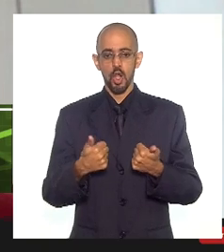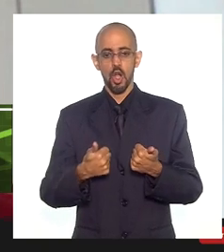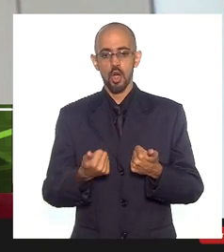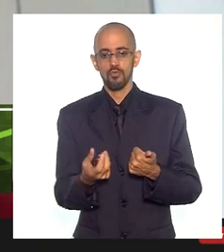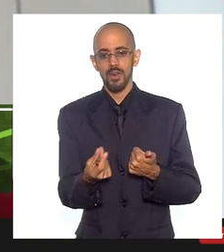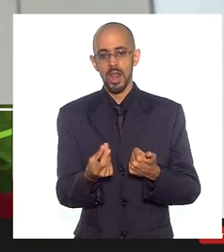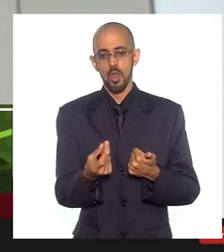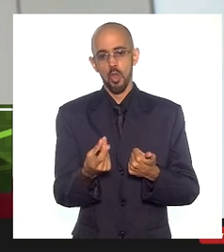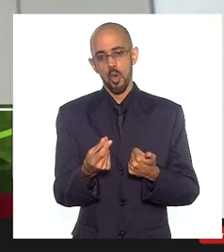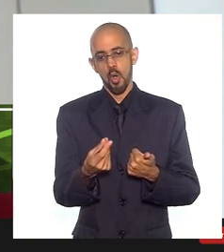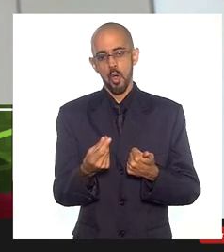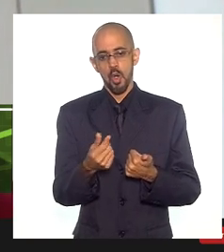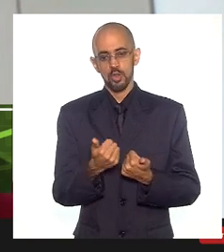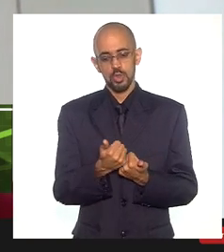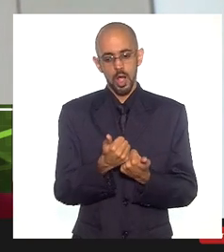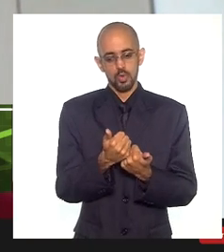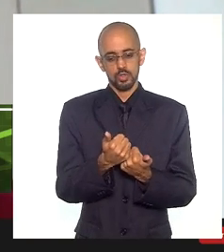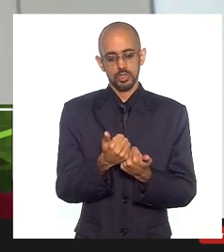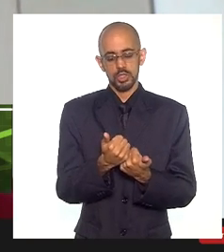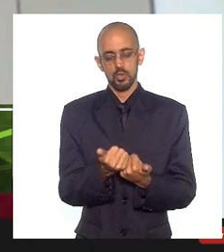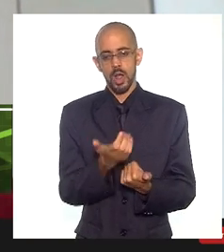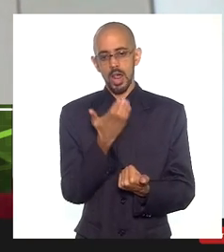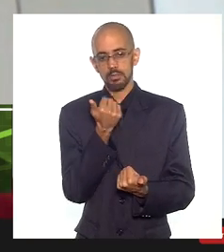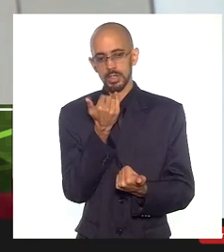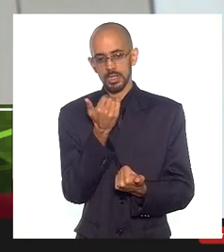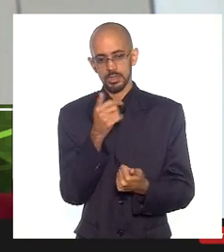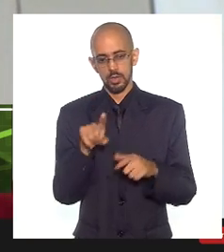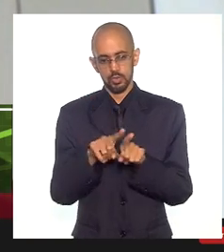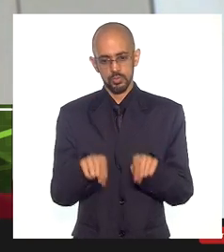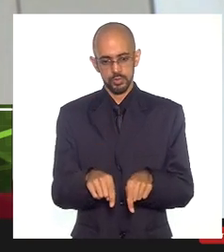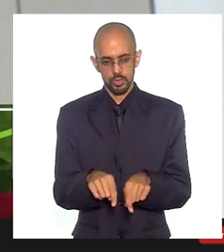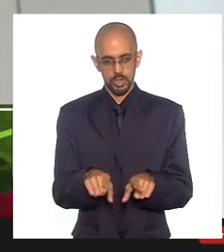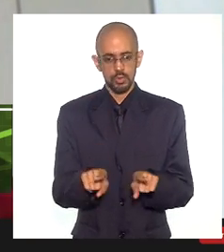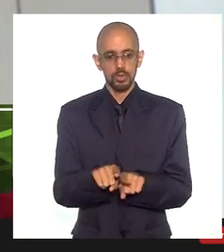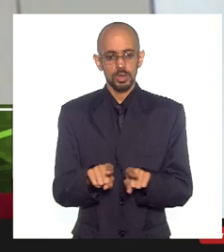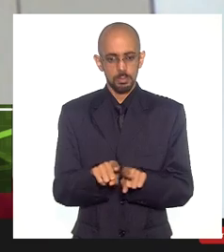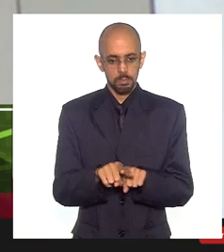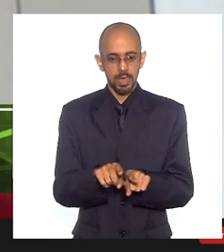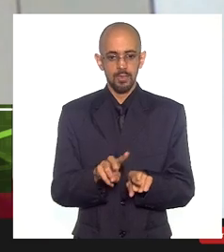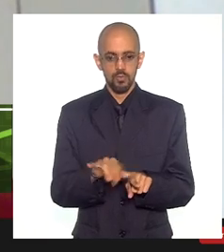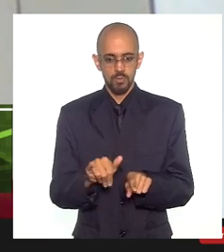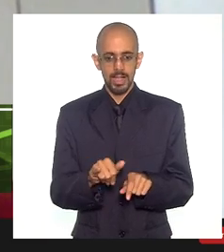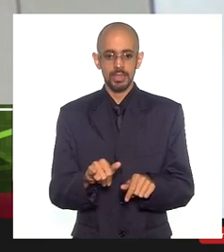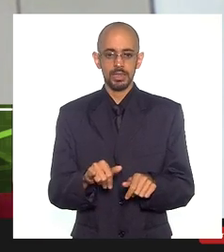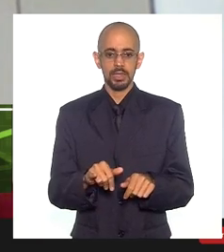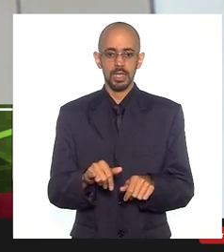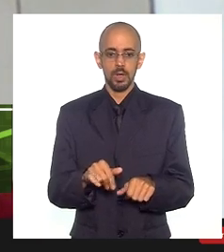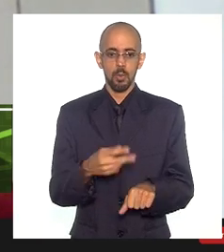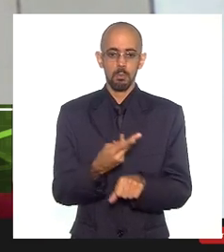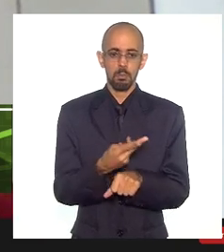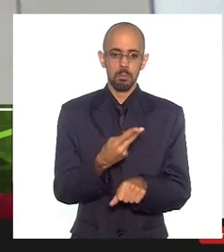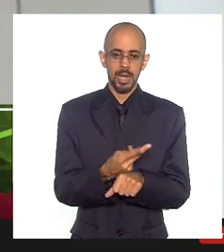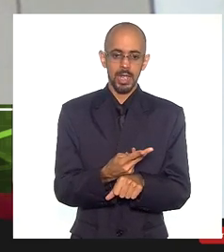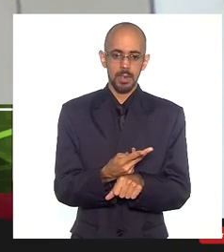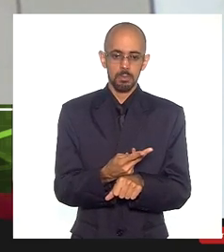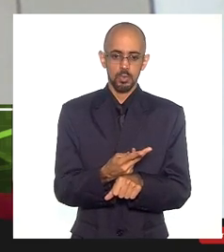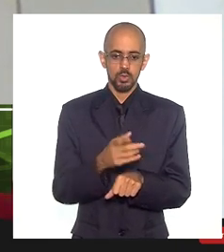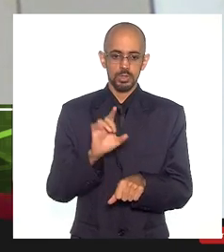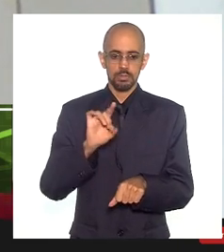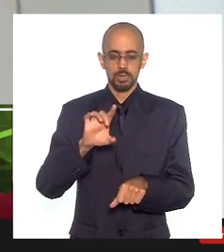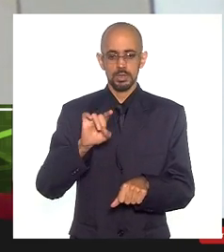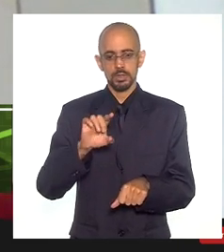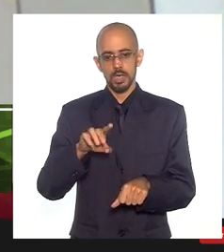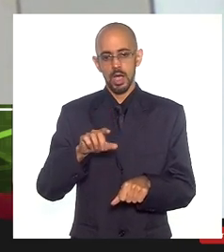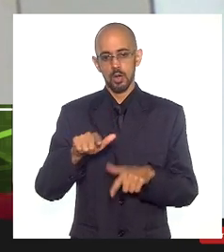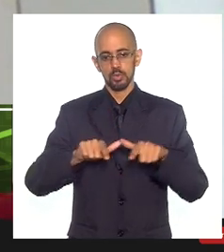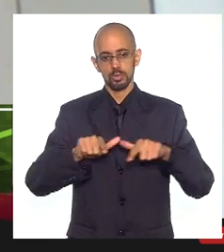alimentação dos profissionais. Agora, inclusive, vai ter também uma gratificação extra por conta do